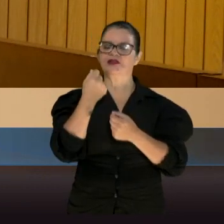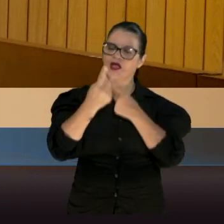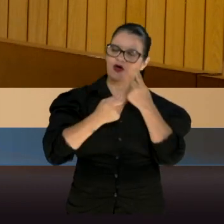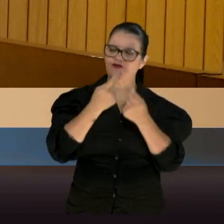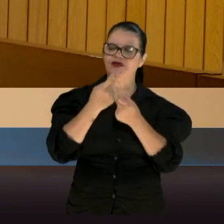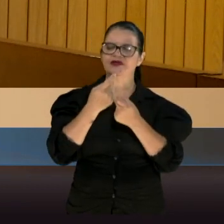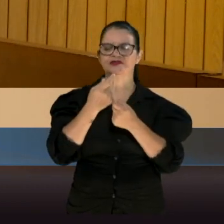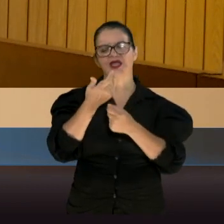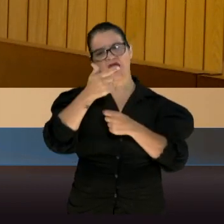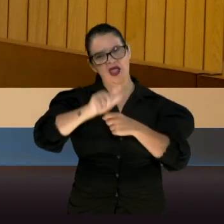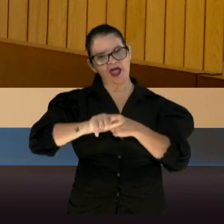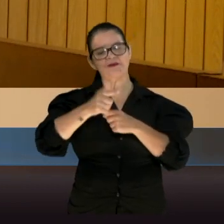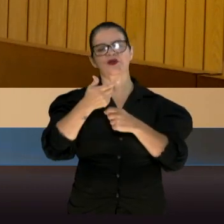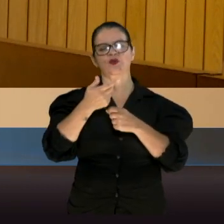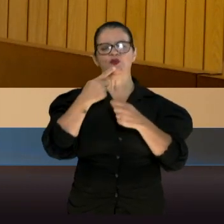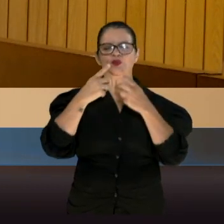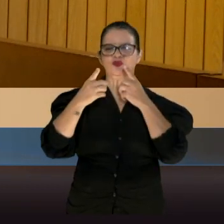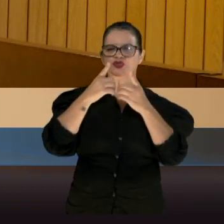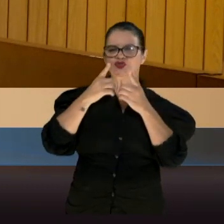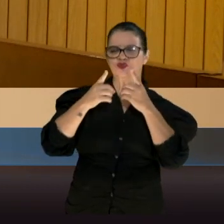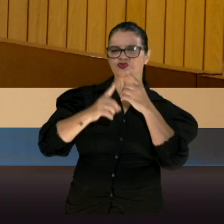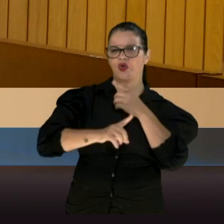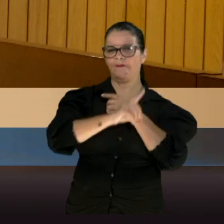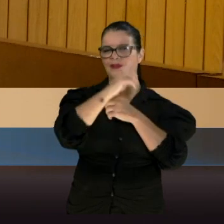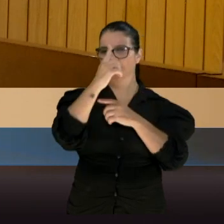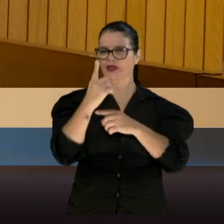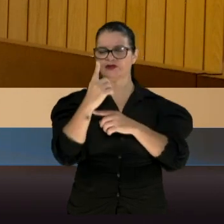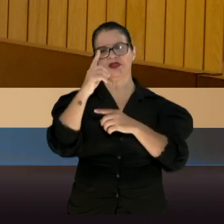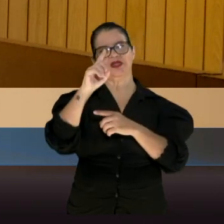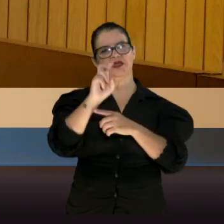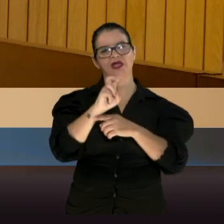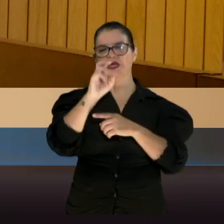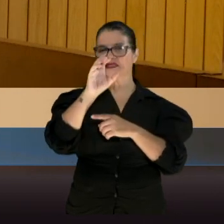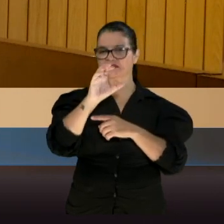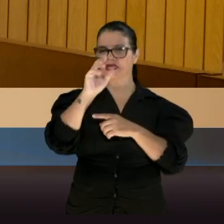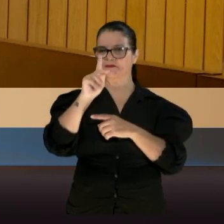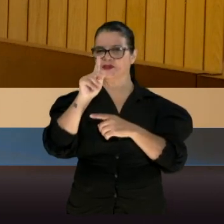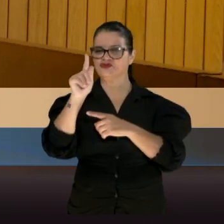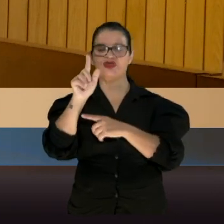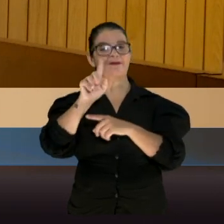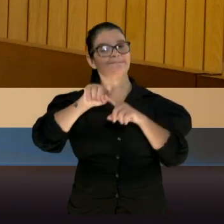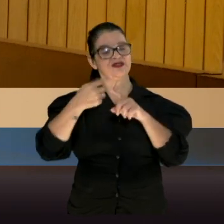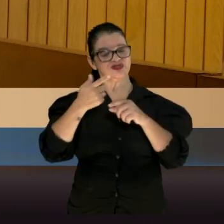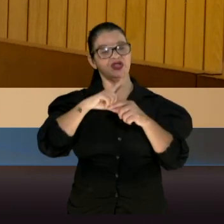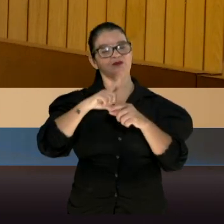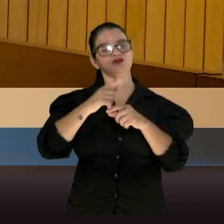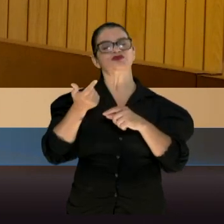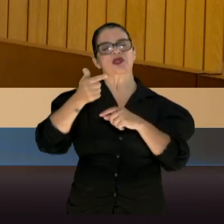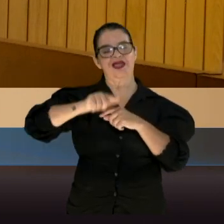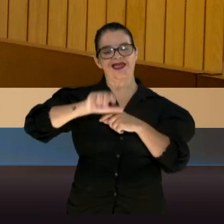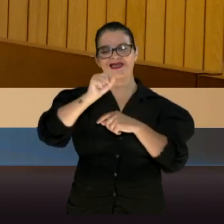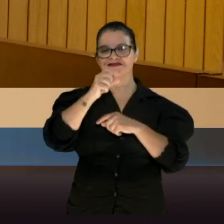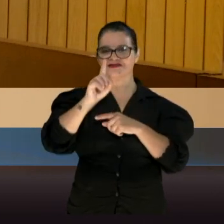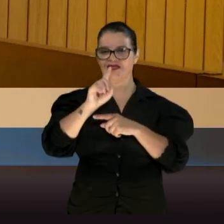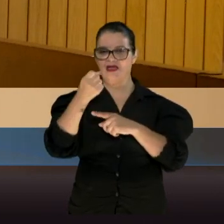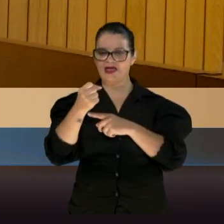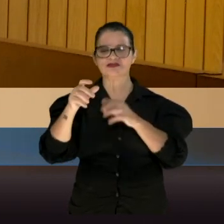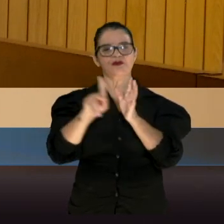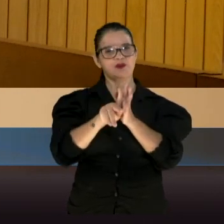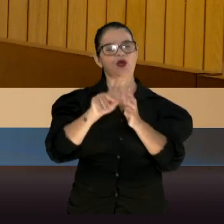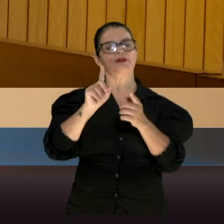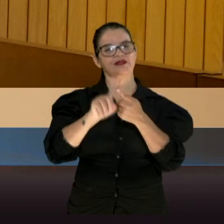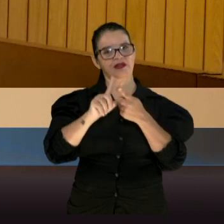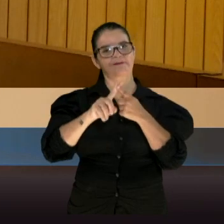primeiro dia, 5 de janeiro, ali em frente ao QCG, mas temos reafirmado a própria SDS também de